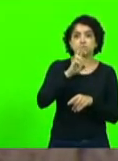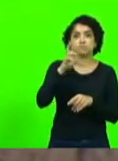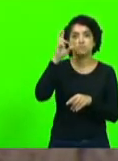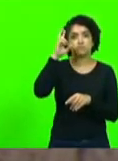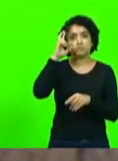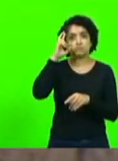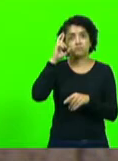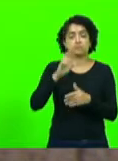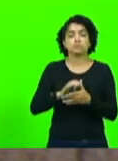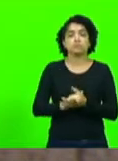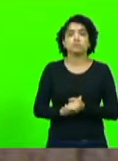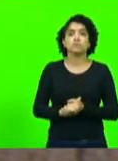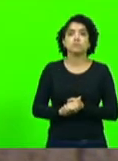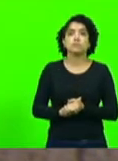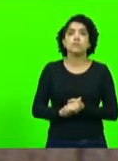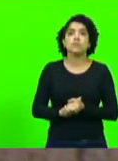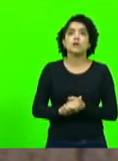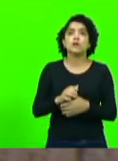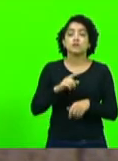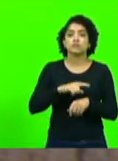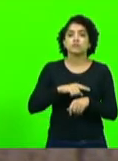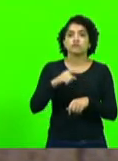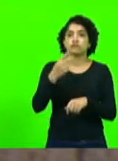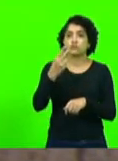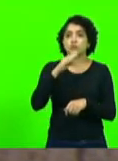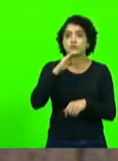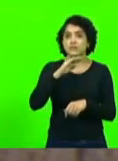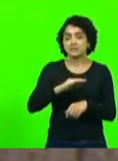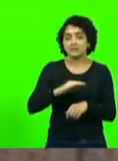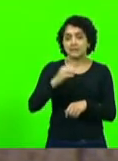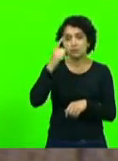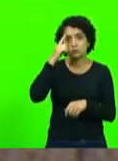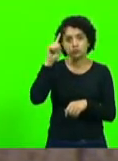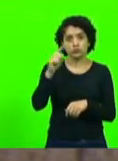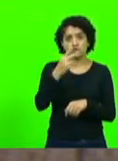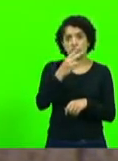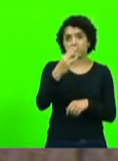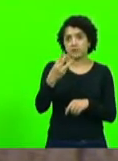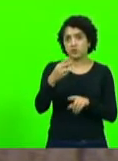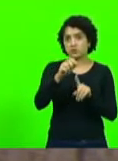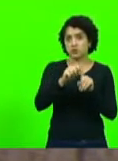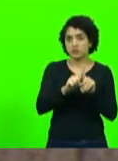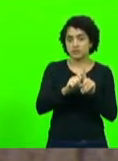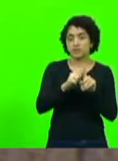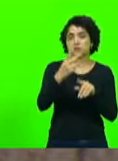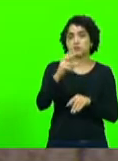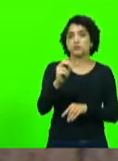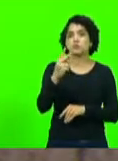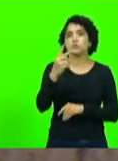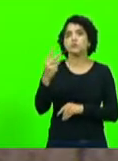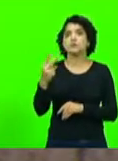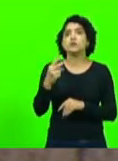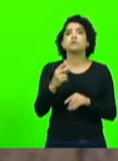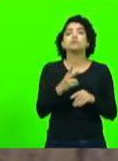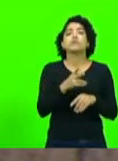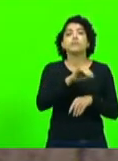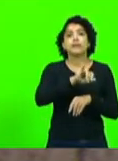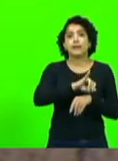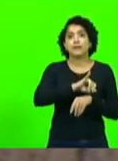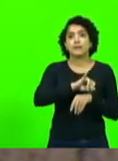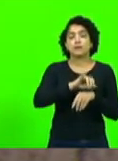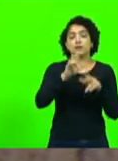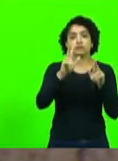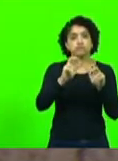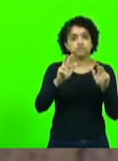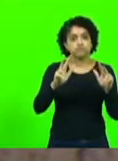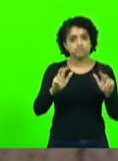Doc. Às 14 horas do dia 23 de fevereiro do ano de 2022, nessa cidade de Florianópolis, capital do Estado de Santa Catarina,